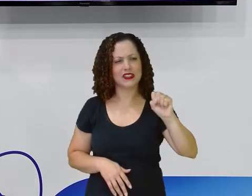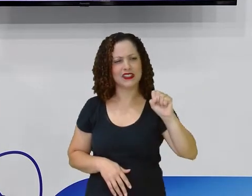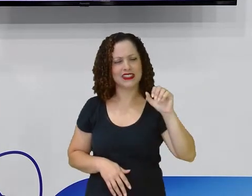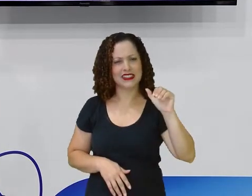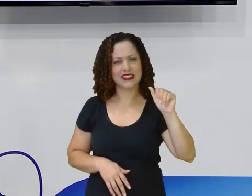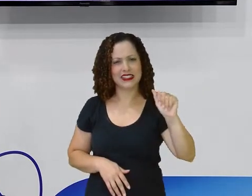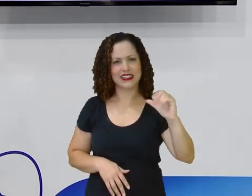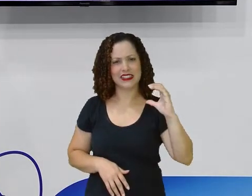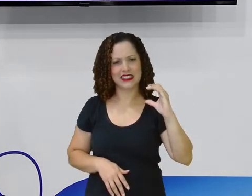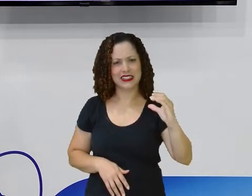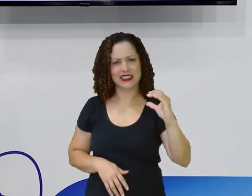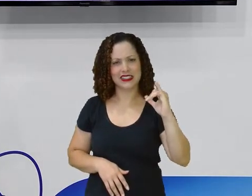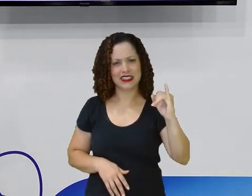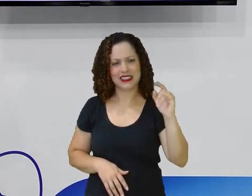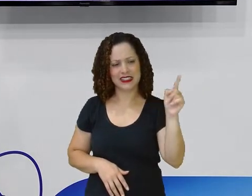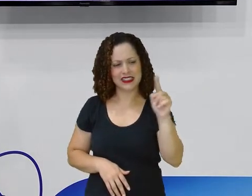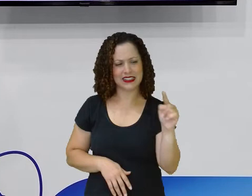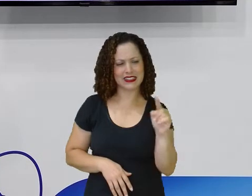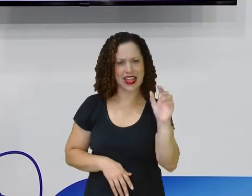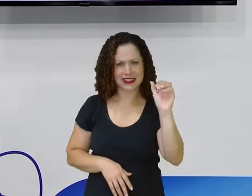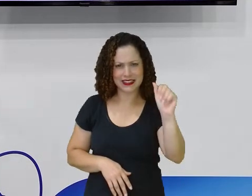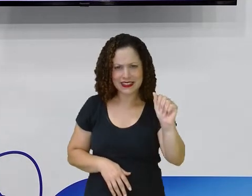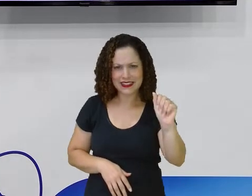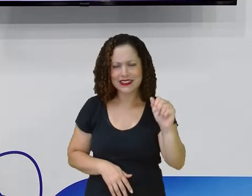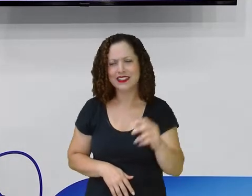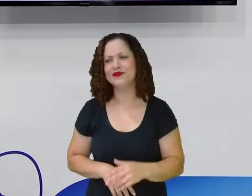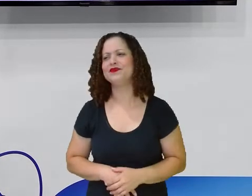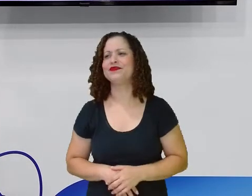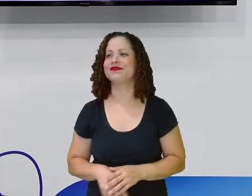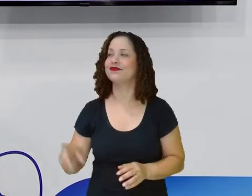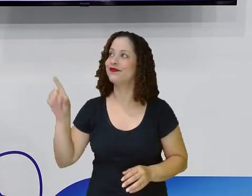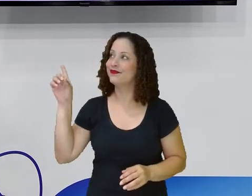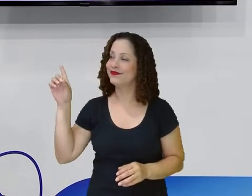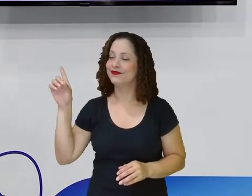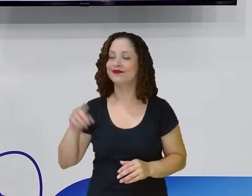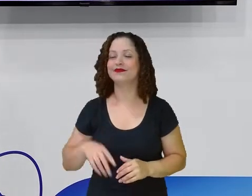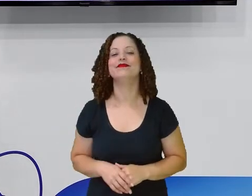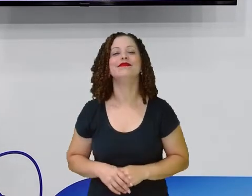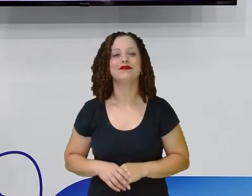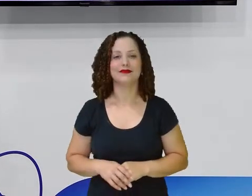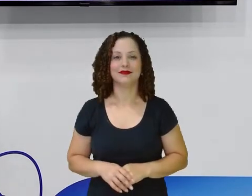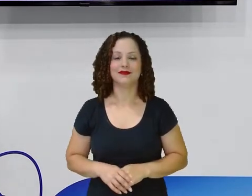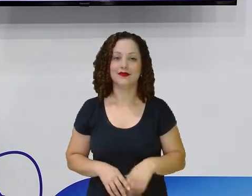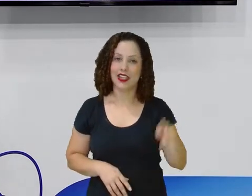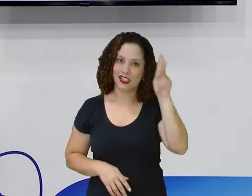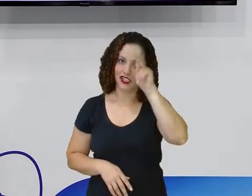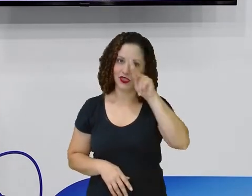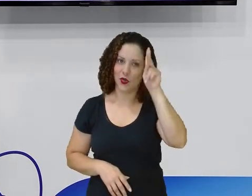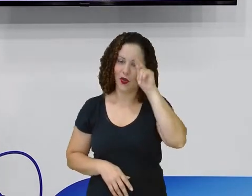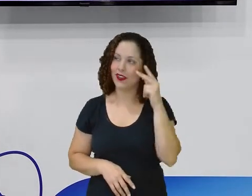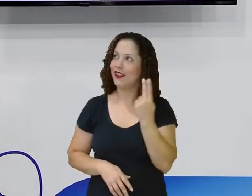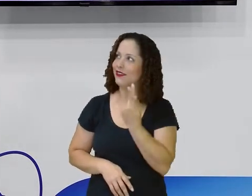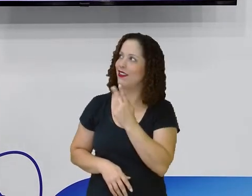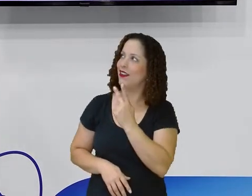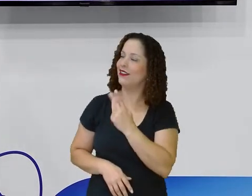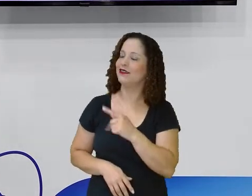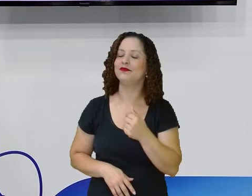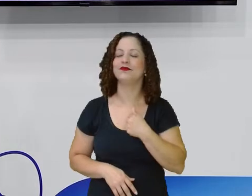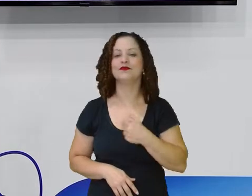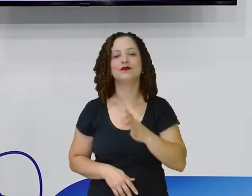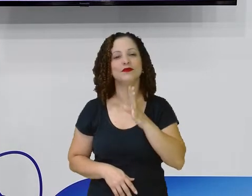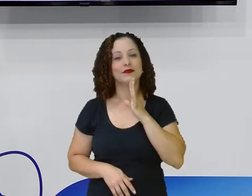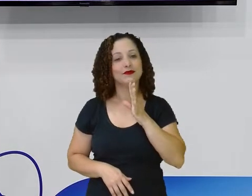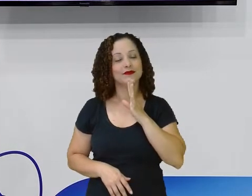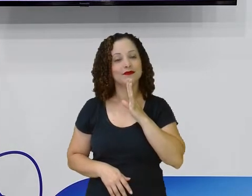é o feminino de saci, tá certo? Então tá aqui a imagem dela. E a história da Bela Sacisa Adormecida eu